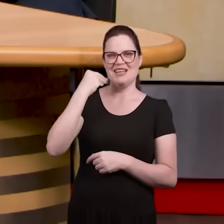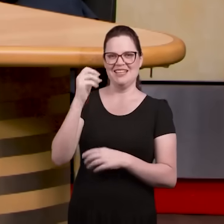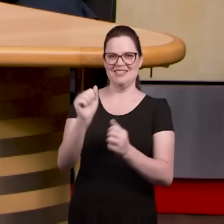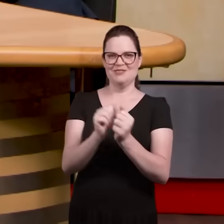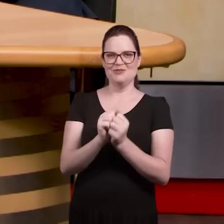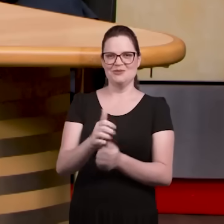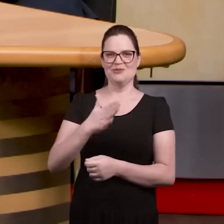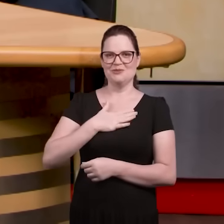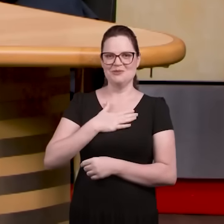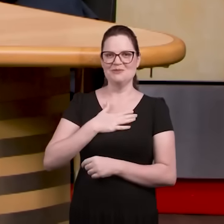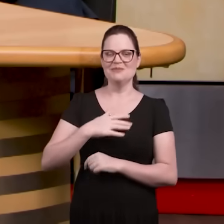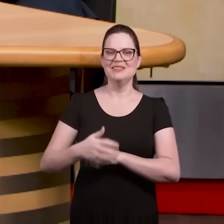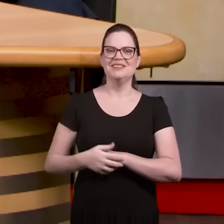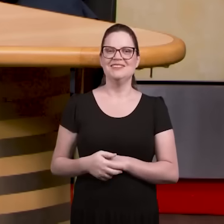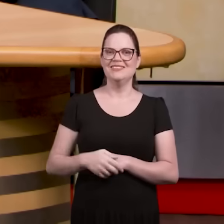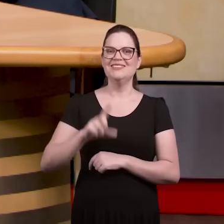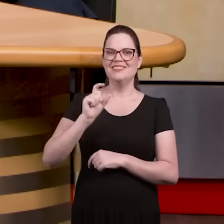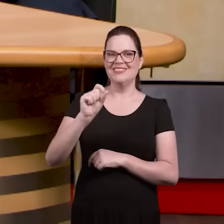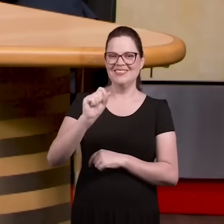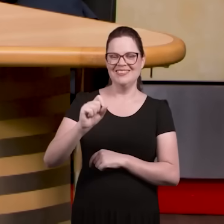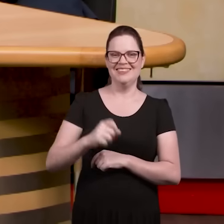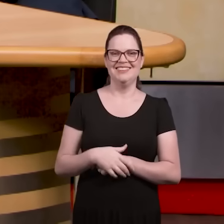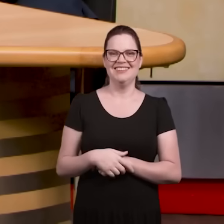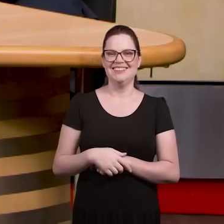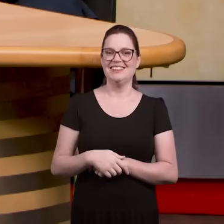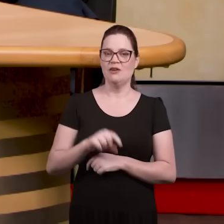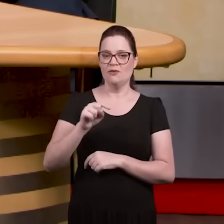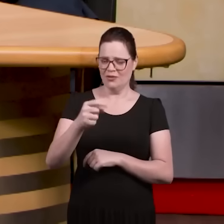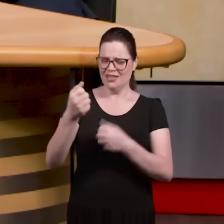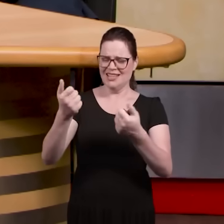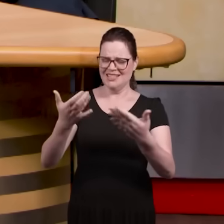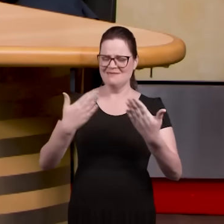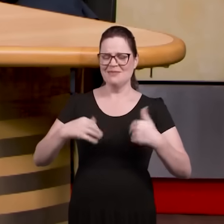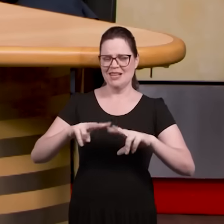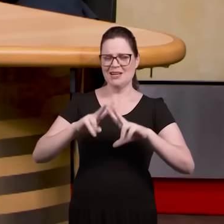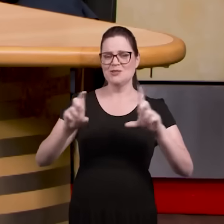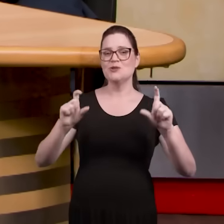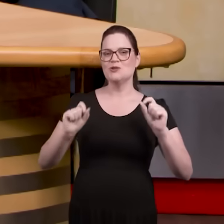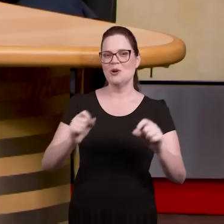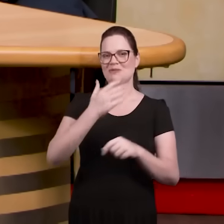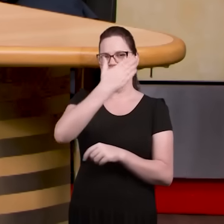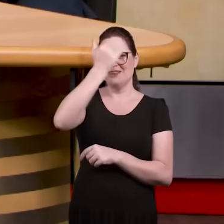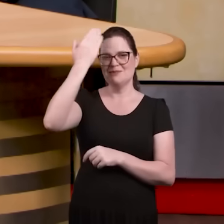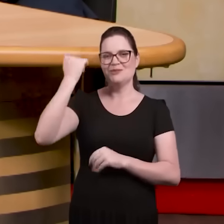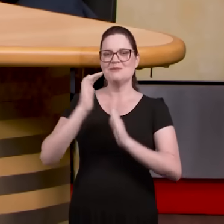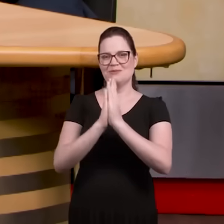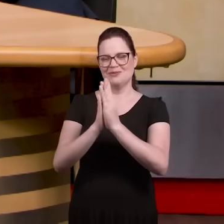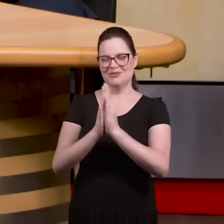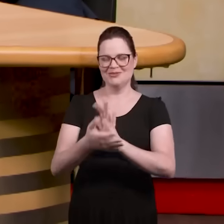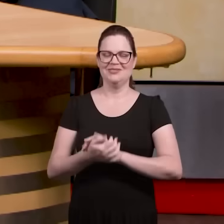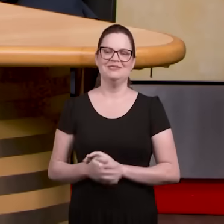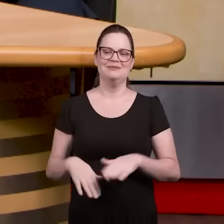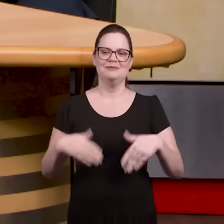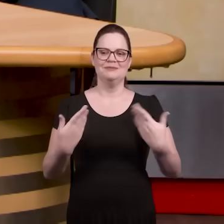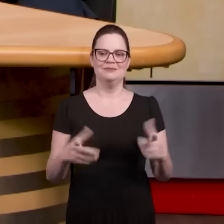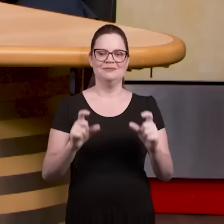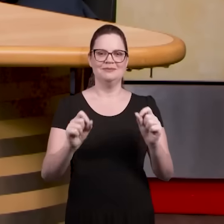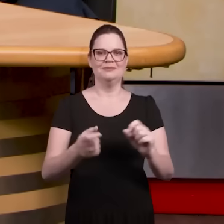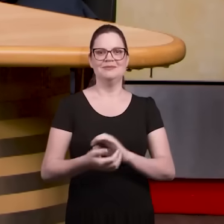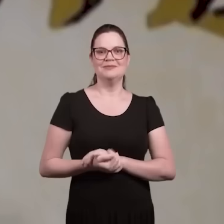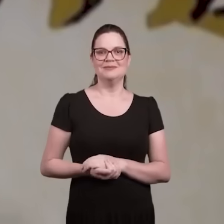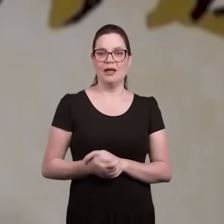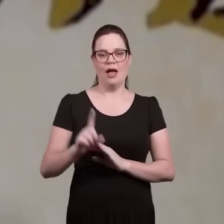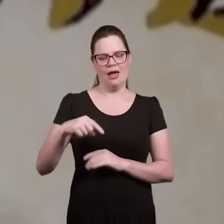casa, sobre... O Marcelo é mais jovem. Fala sobre a sabedoria. Muito bem.